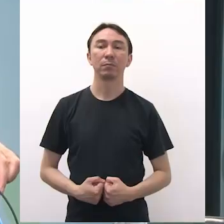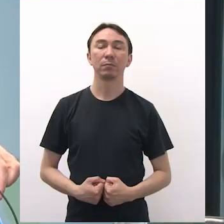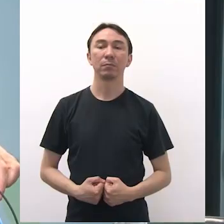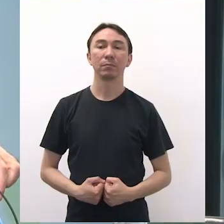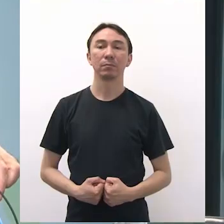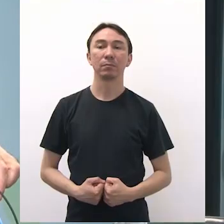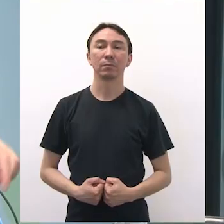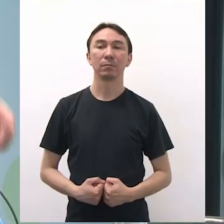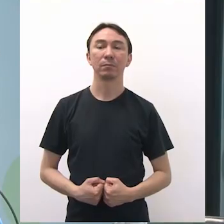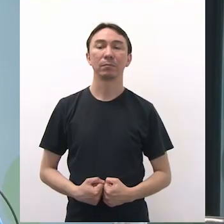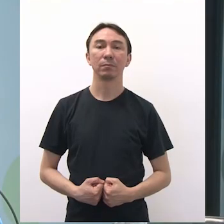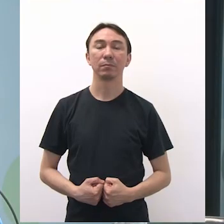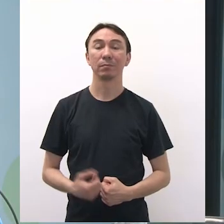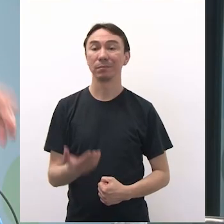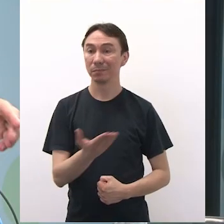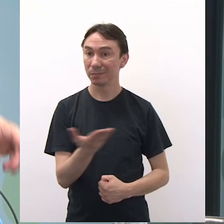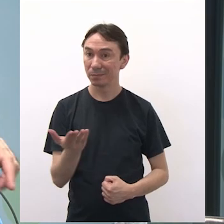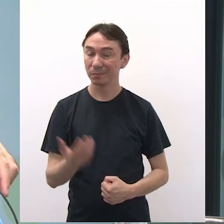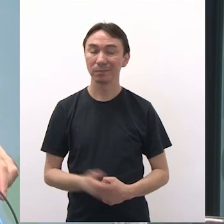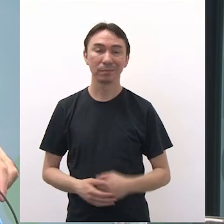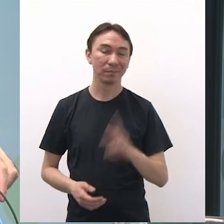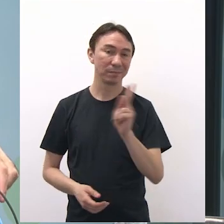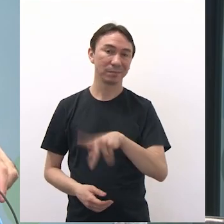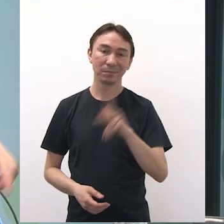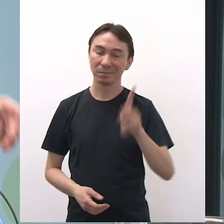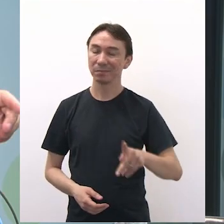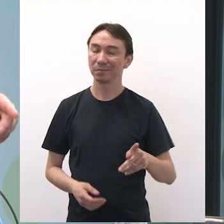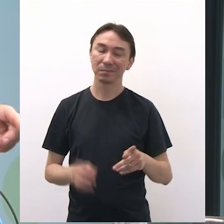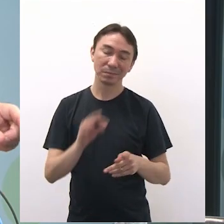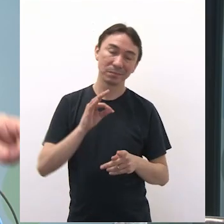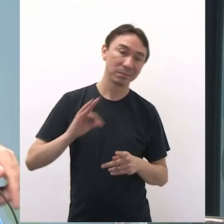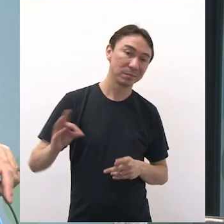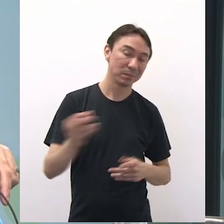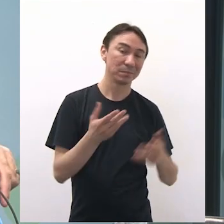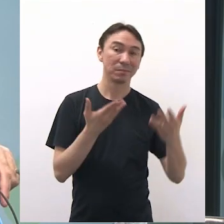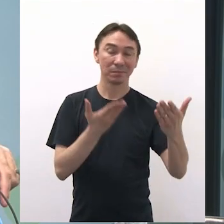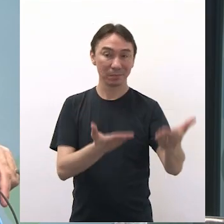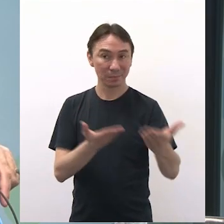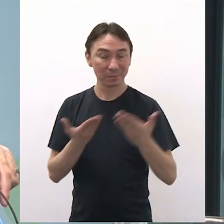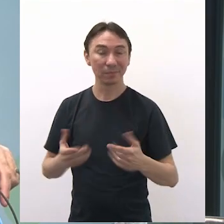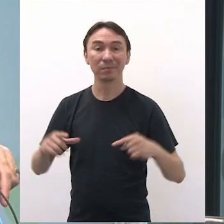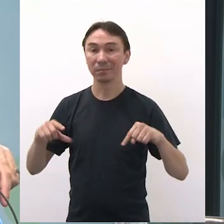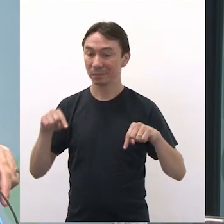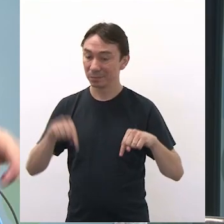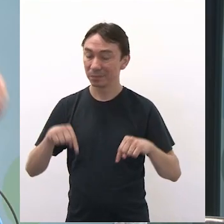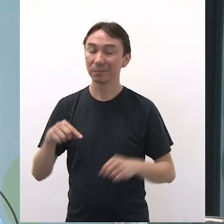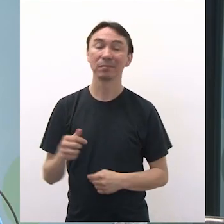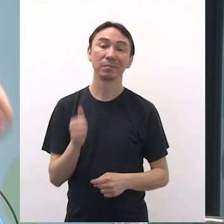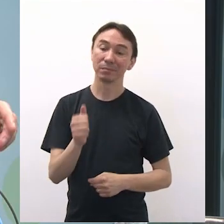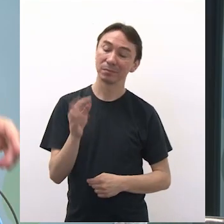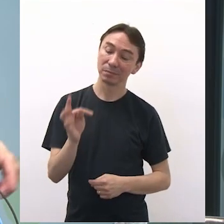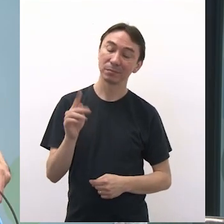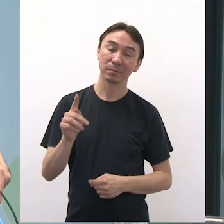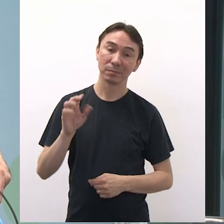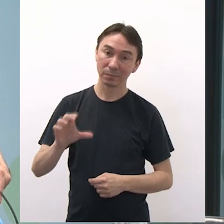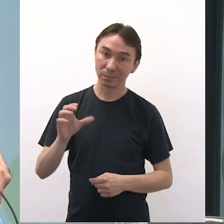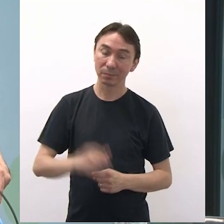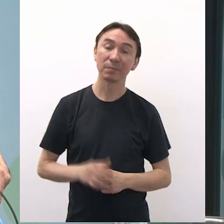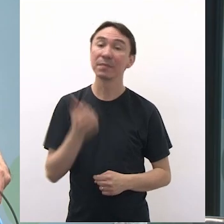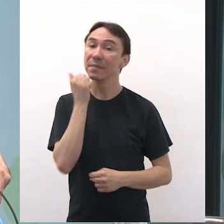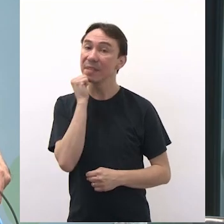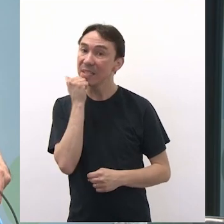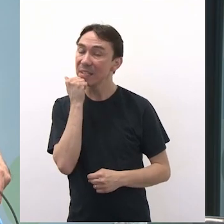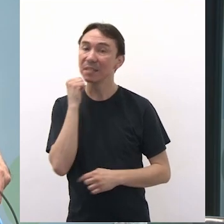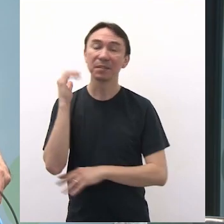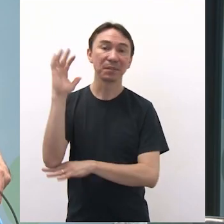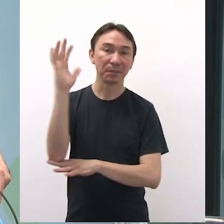Bom dia a todos os professores, sejam todos bem-vindos à TPC das Ciências da Natureza e Matemática, Conselho de